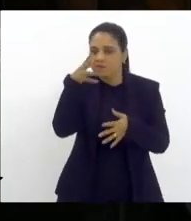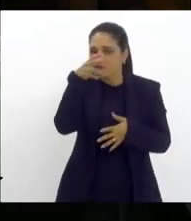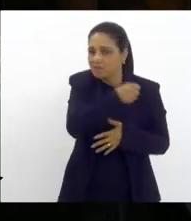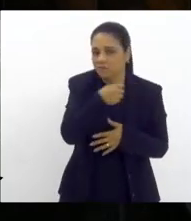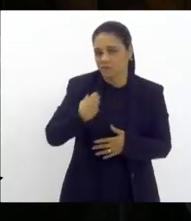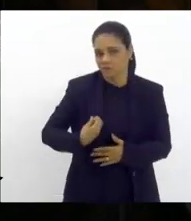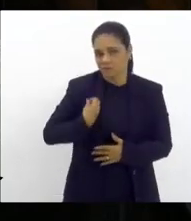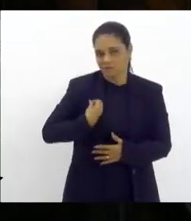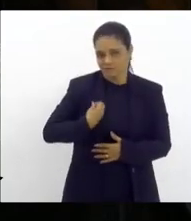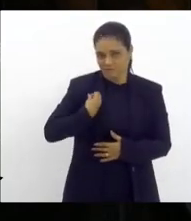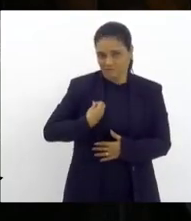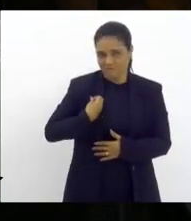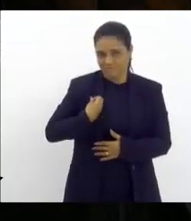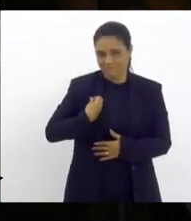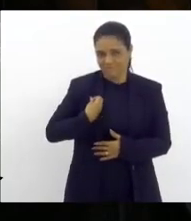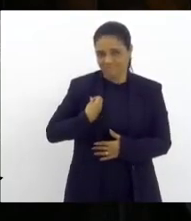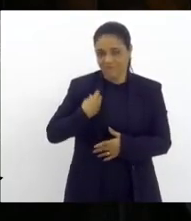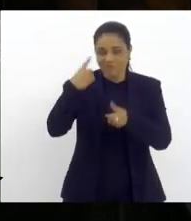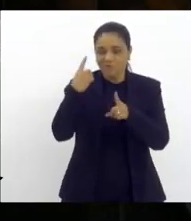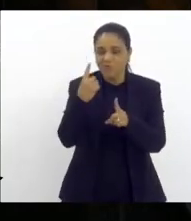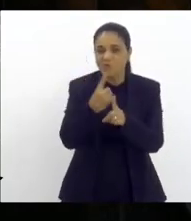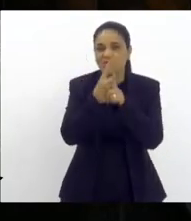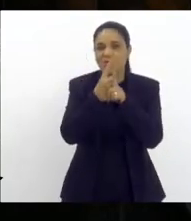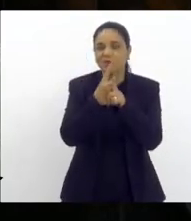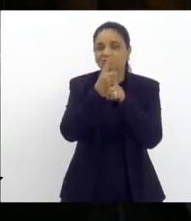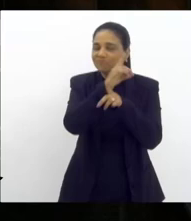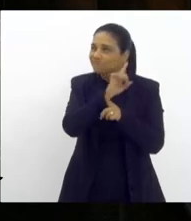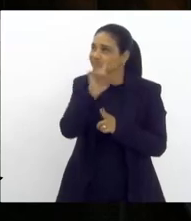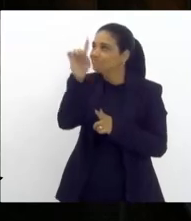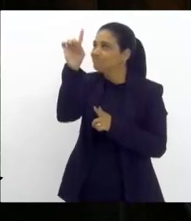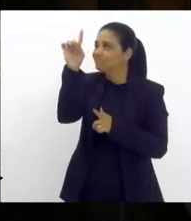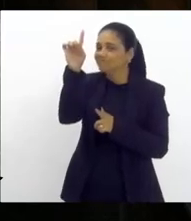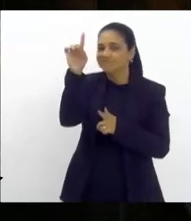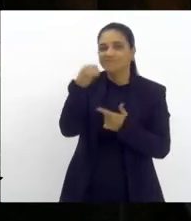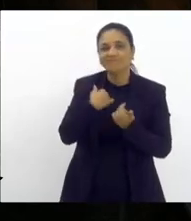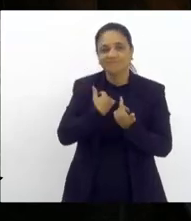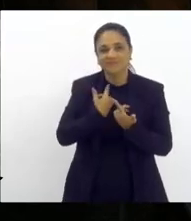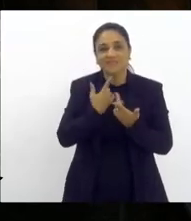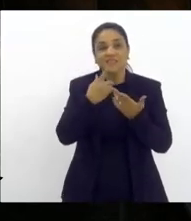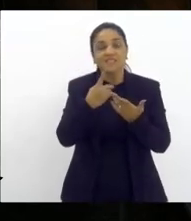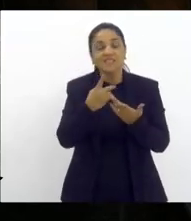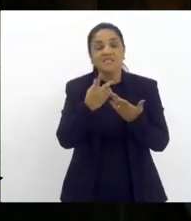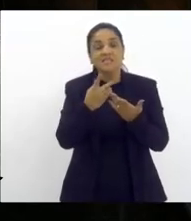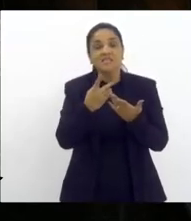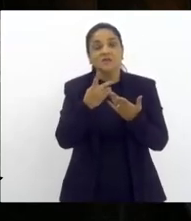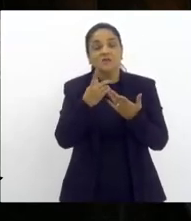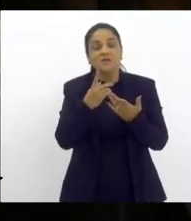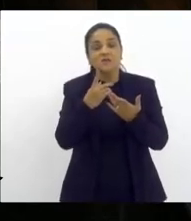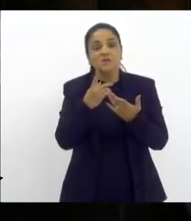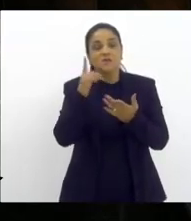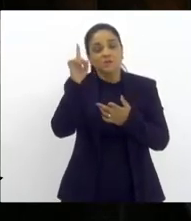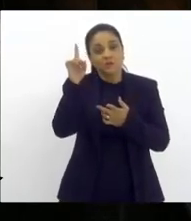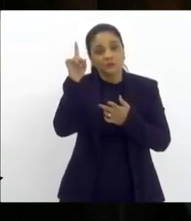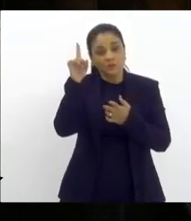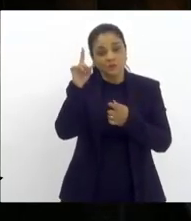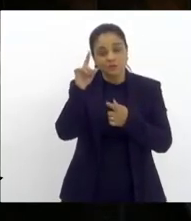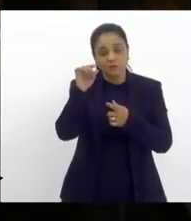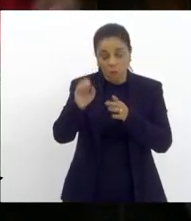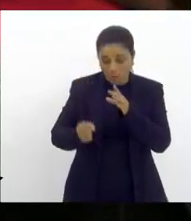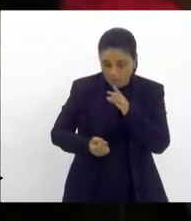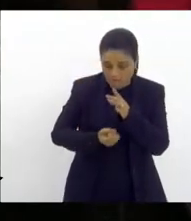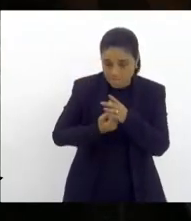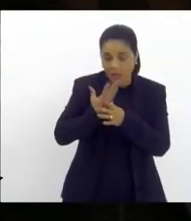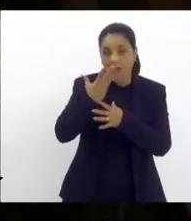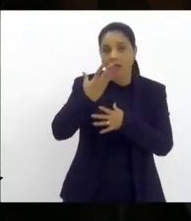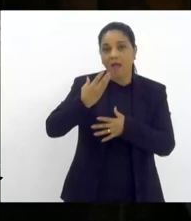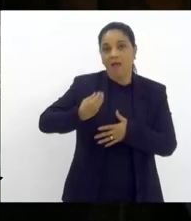vida onde me encontro com o sagrado de maneira muito especial e através deste sagrado ressuscito literalmente